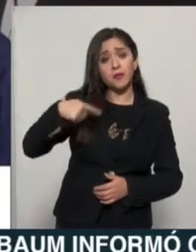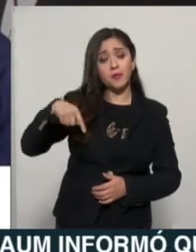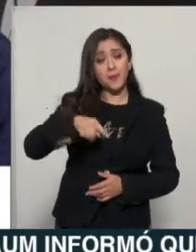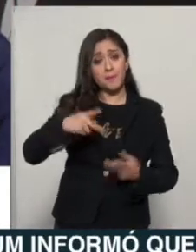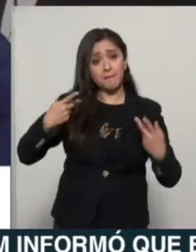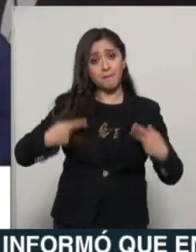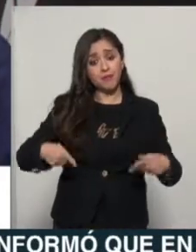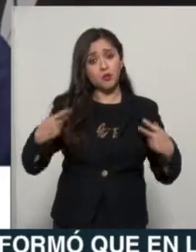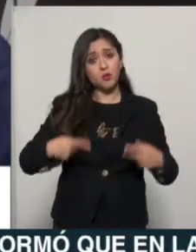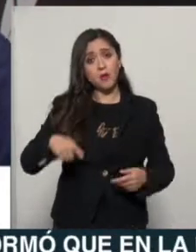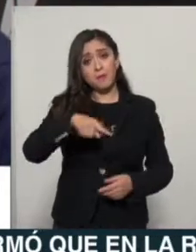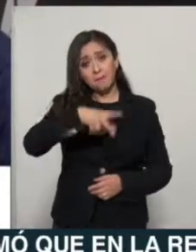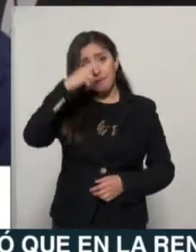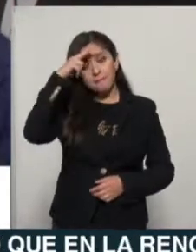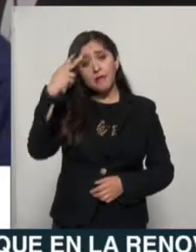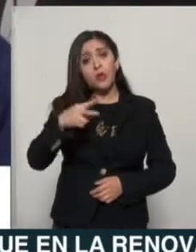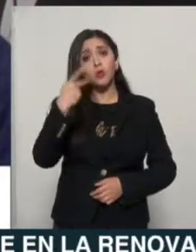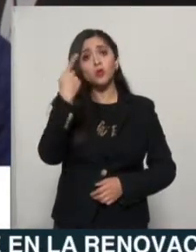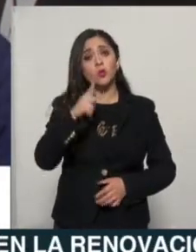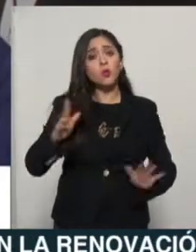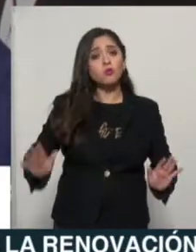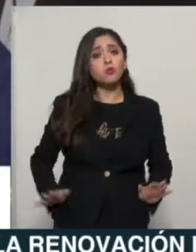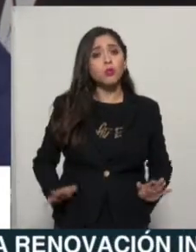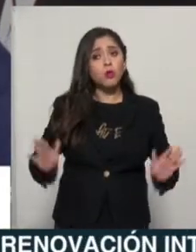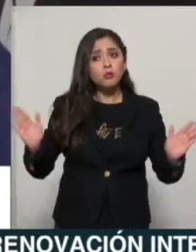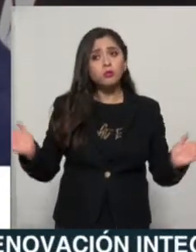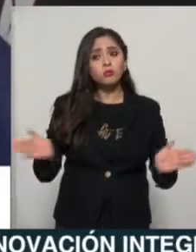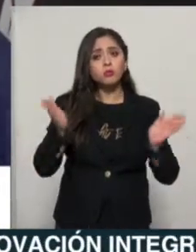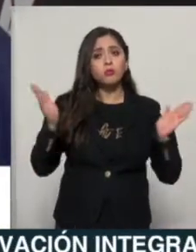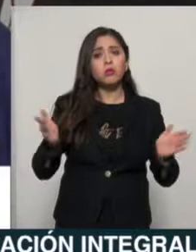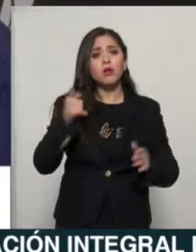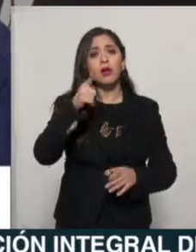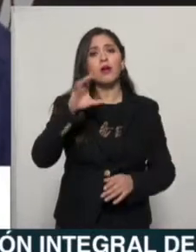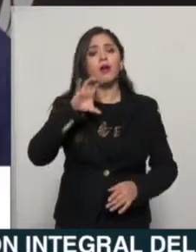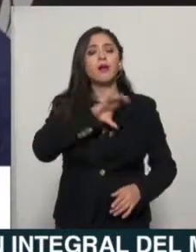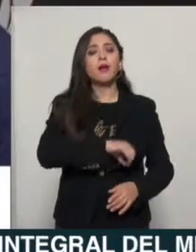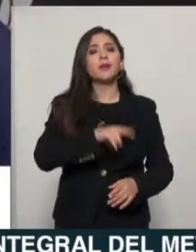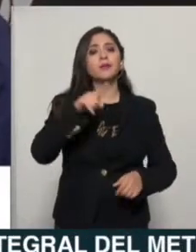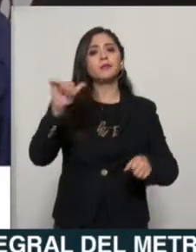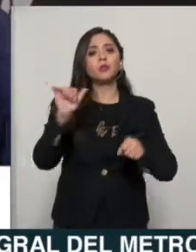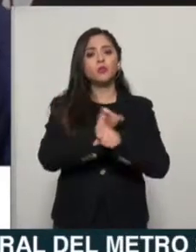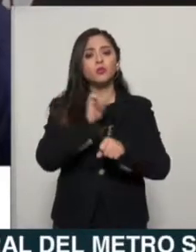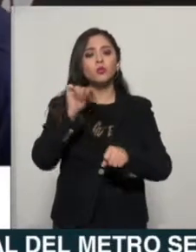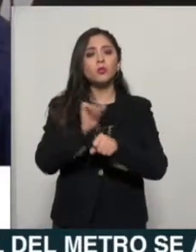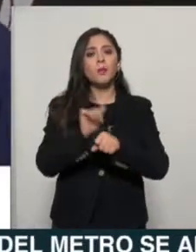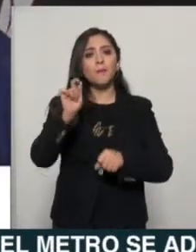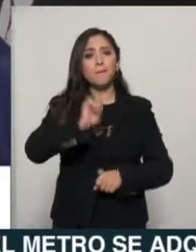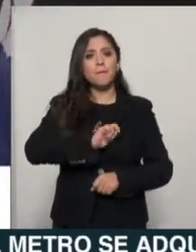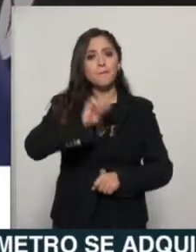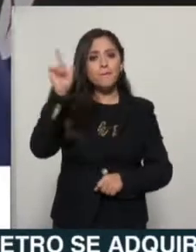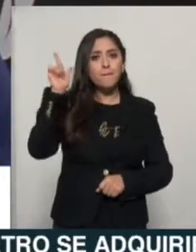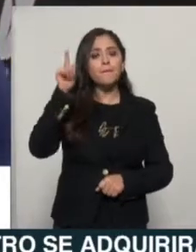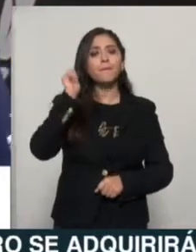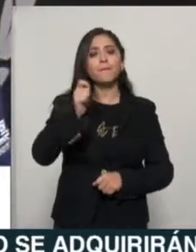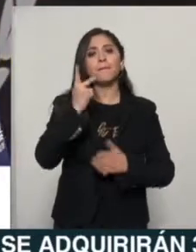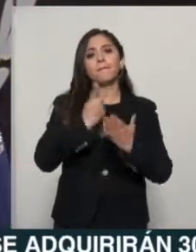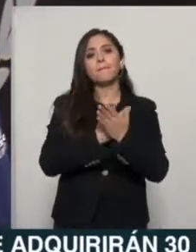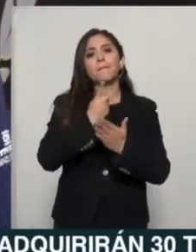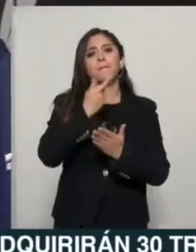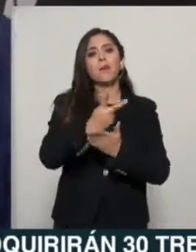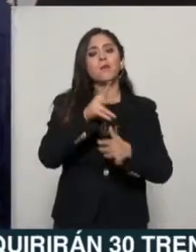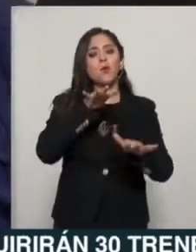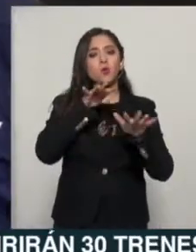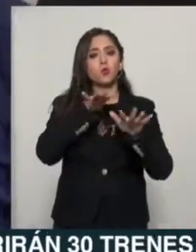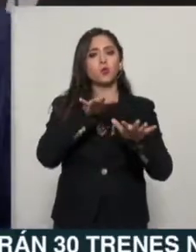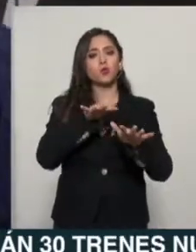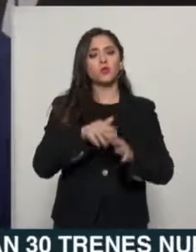com toda motivação, entusiasmo, paixão por automobilismo, continue prestigiando porque é um grande prêmio espetacular.